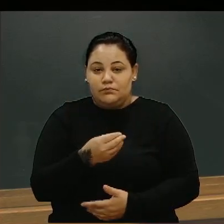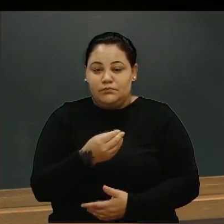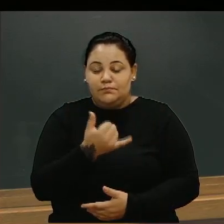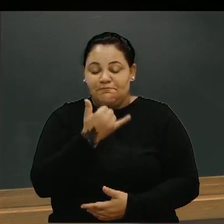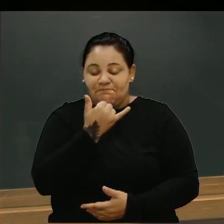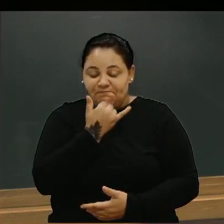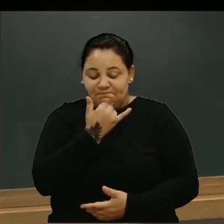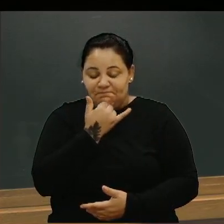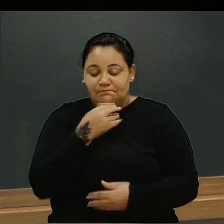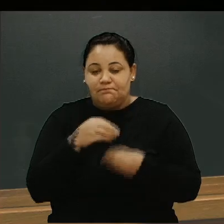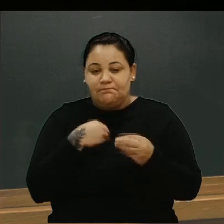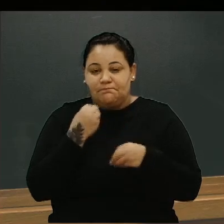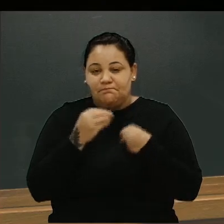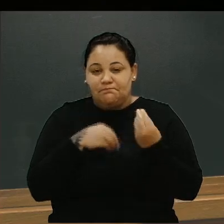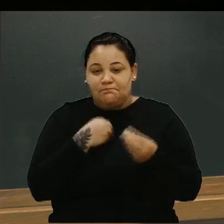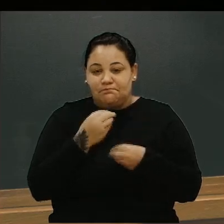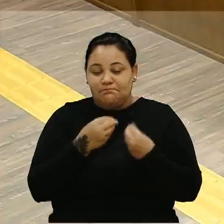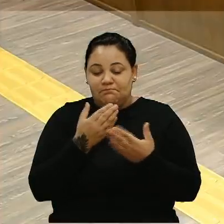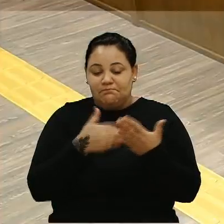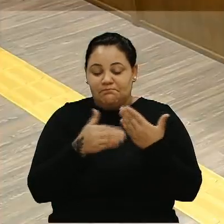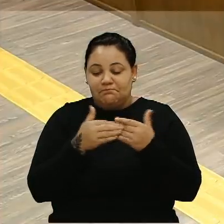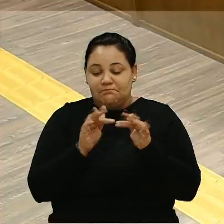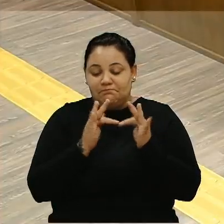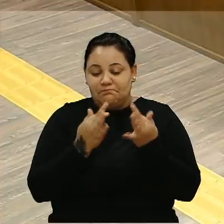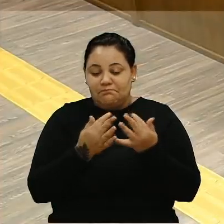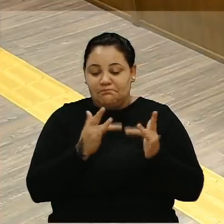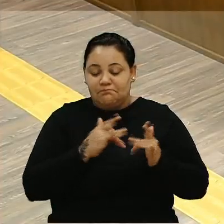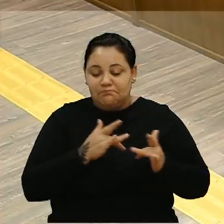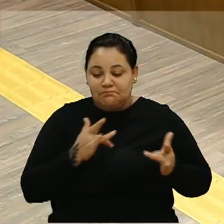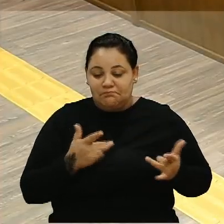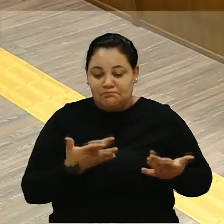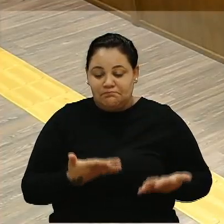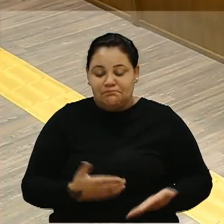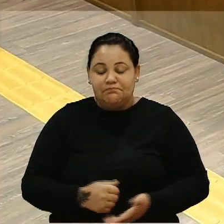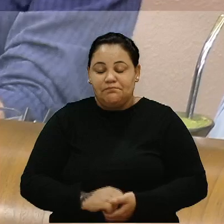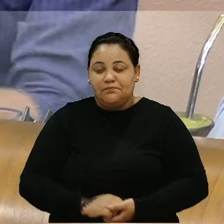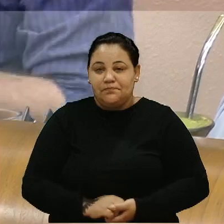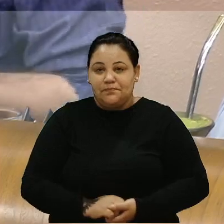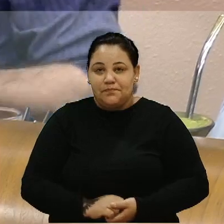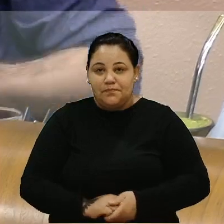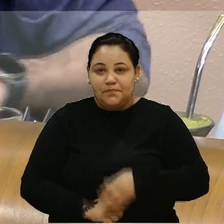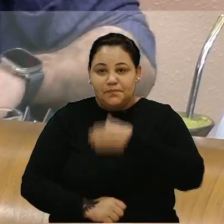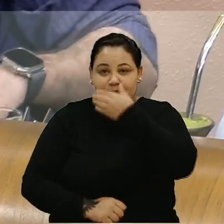meus pêsames por esse passamento. Obrigado, presidente. Obrigado, vereador Cláudio Libardi. Peço a palavra.